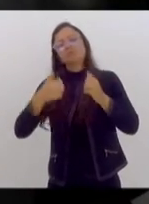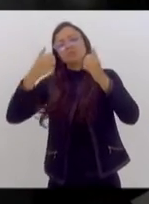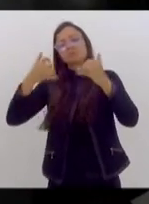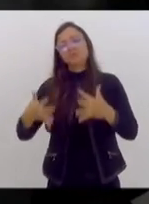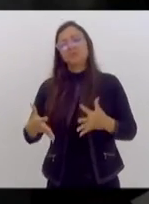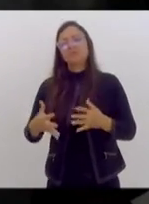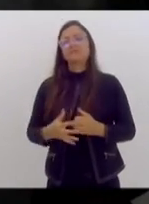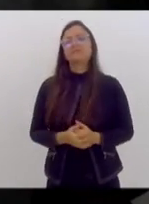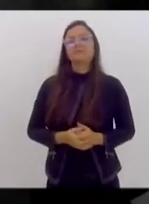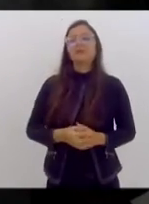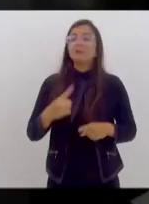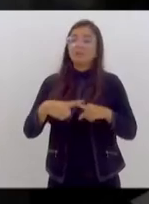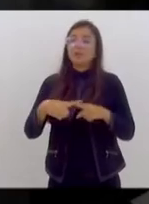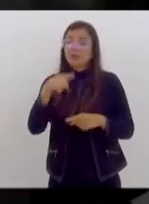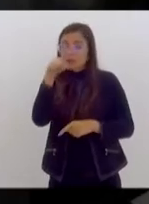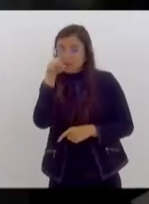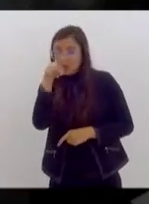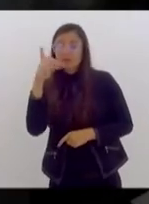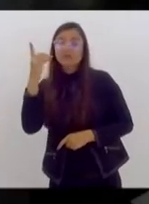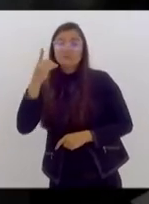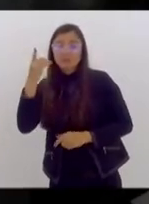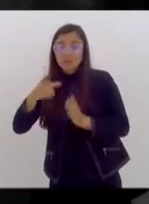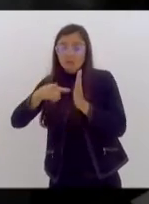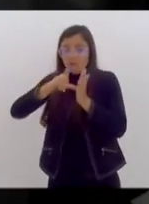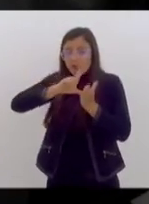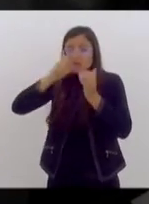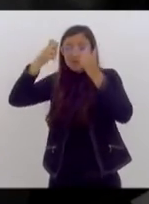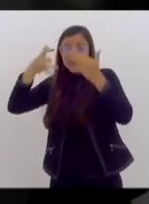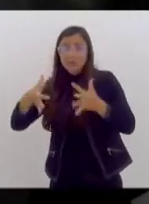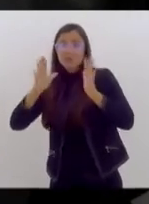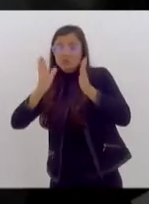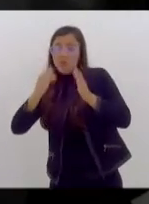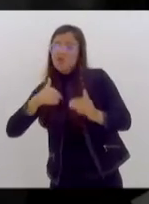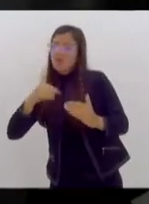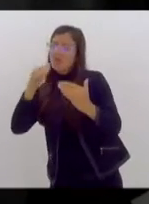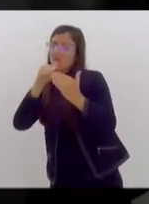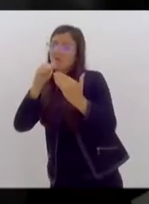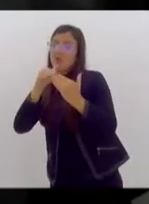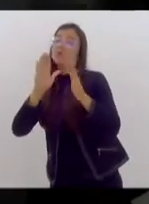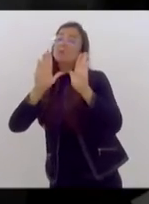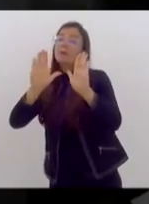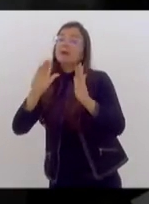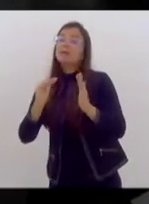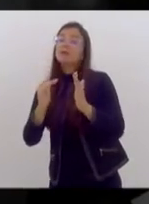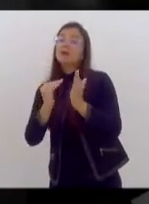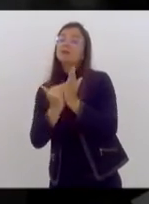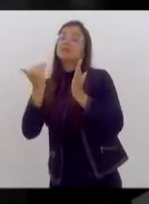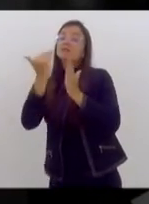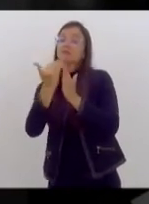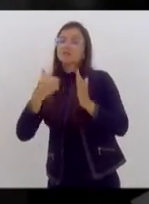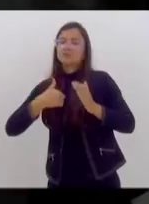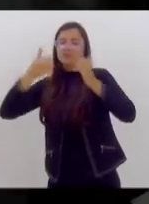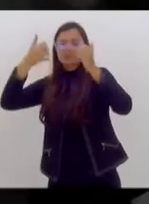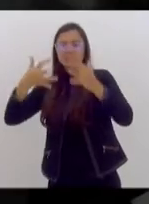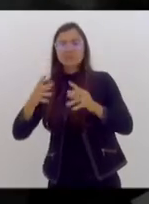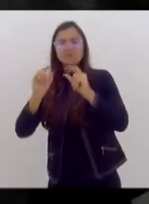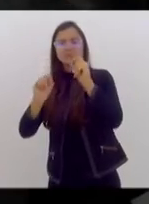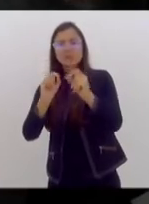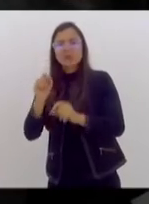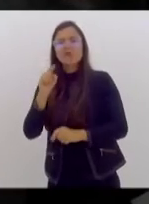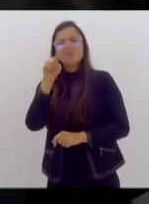deputado valdec do deputado Luiz Paulo mas não quero deixar de registrar aqui Presidente a sua tenacidade